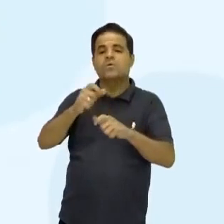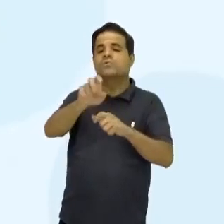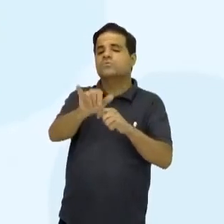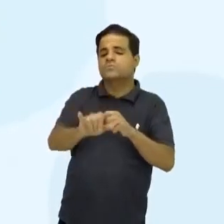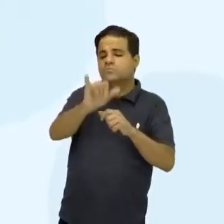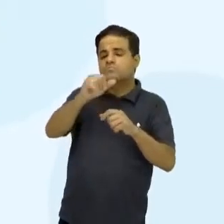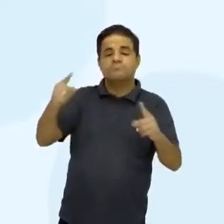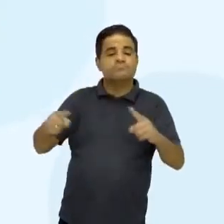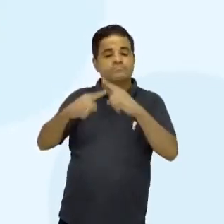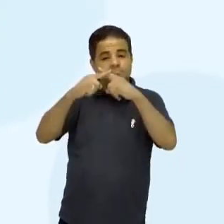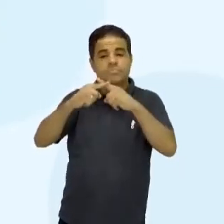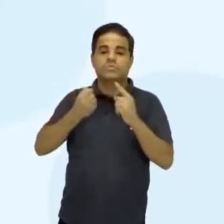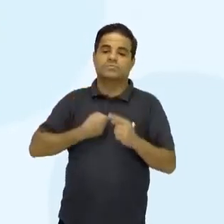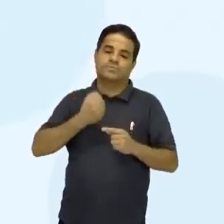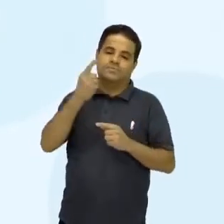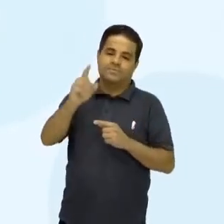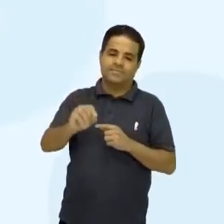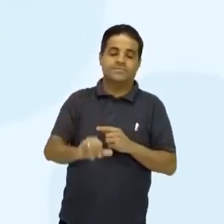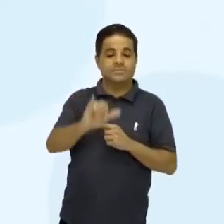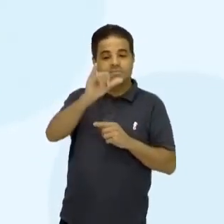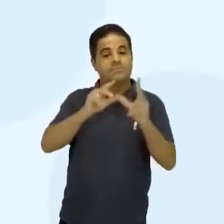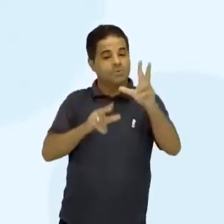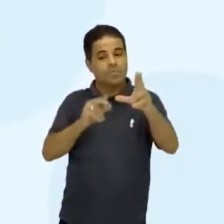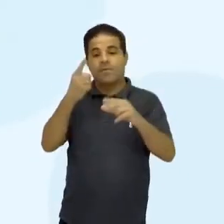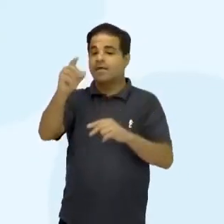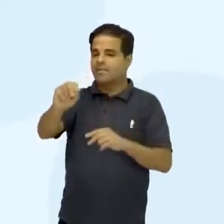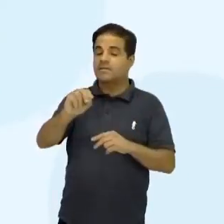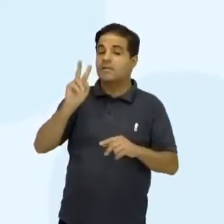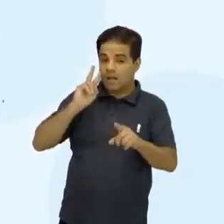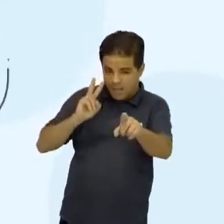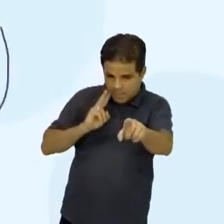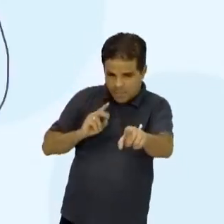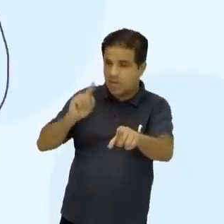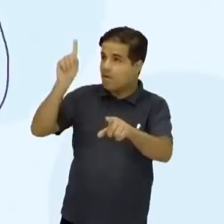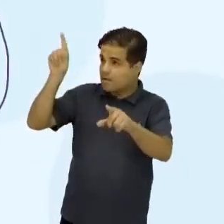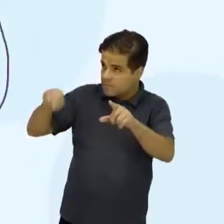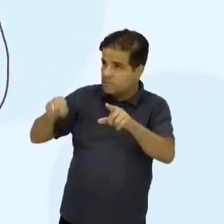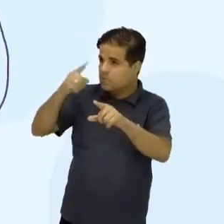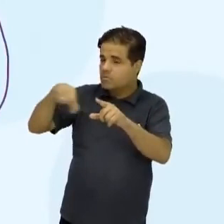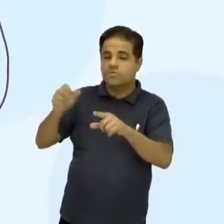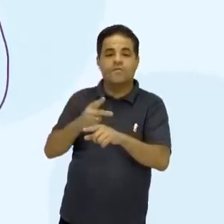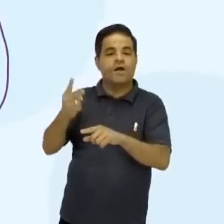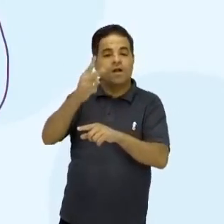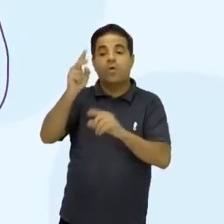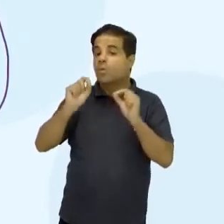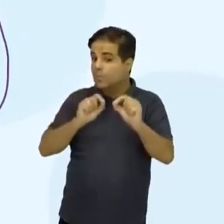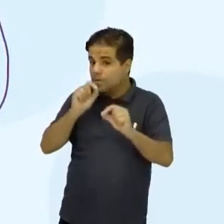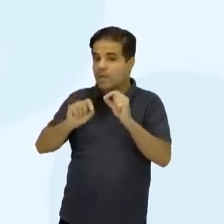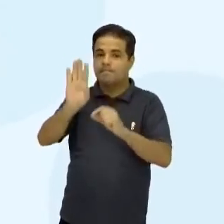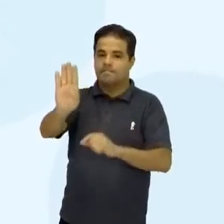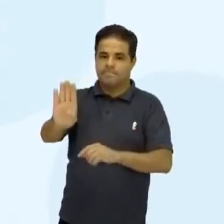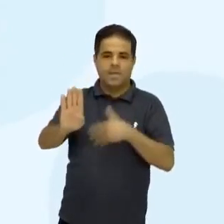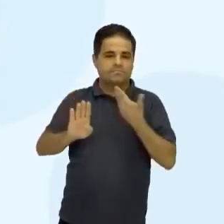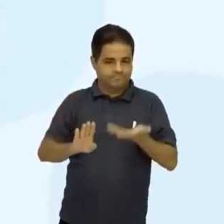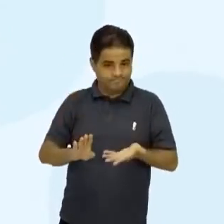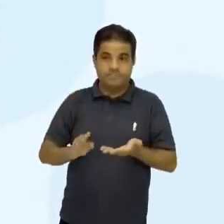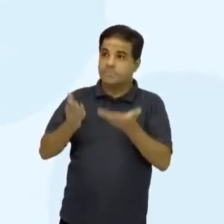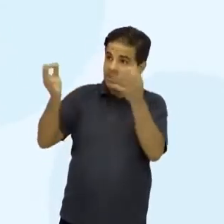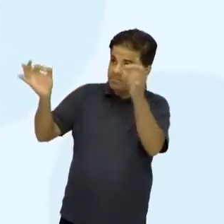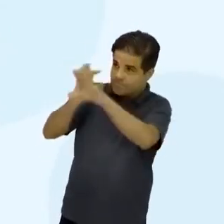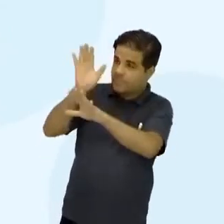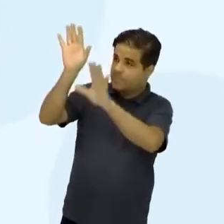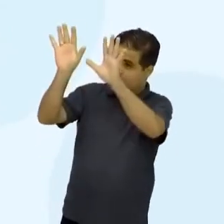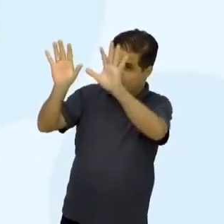Y? No número 10, no y igual a 10. Lembrando que esse é o nosso valor do B. Então tá aqui a